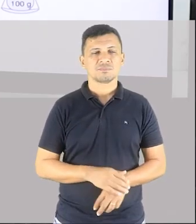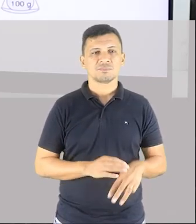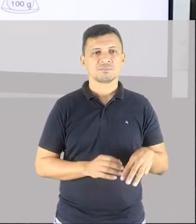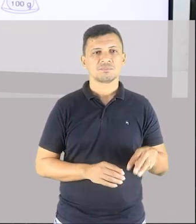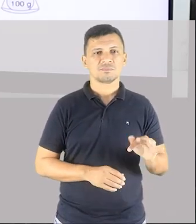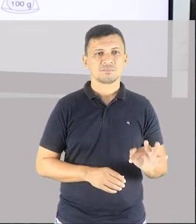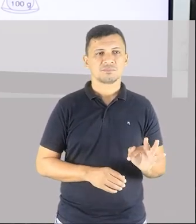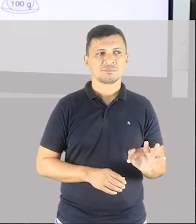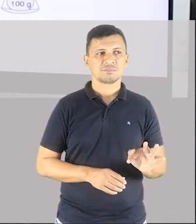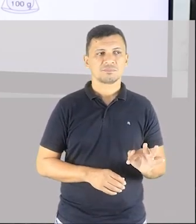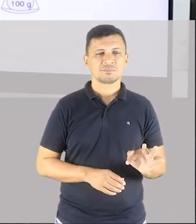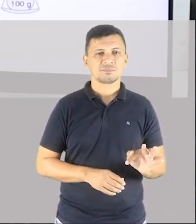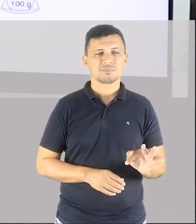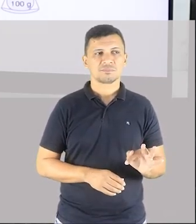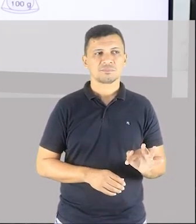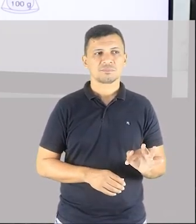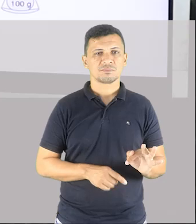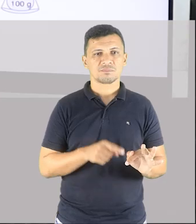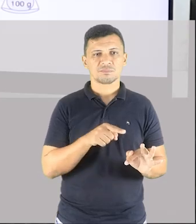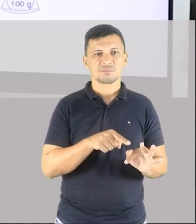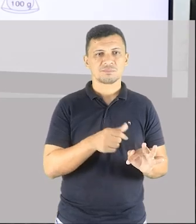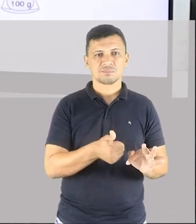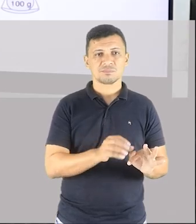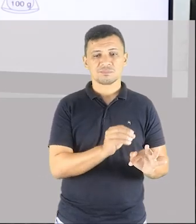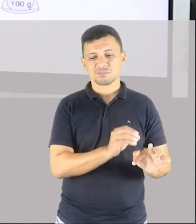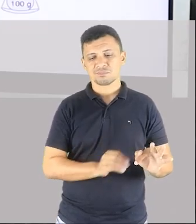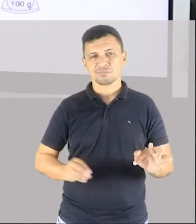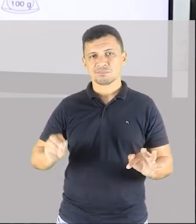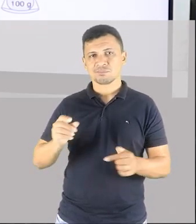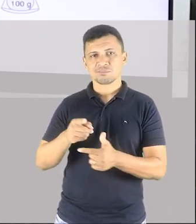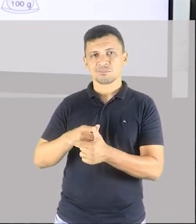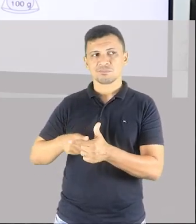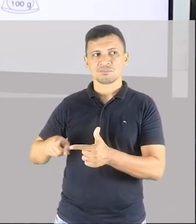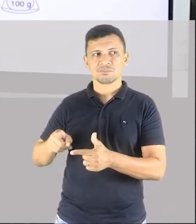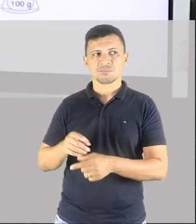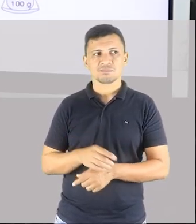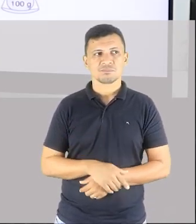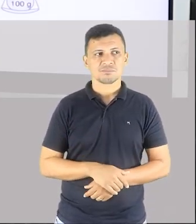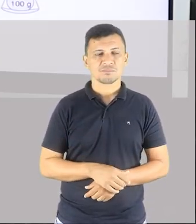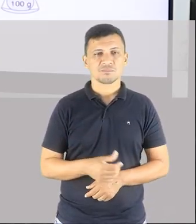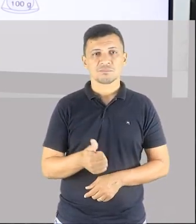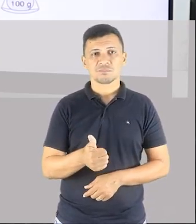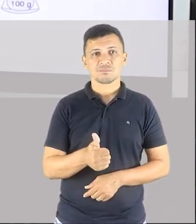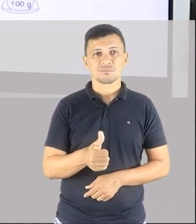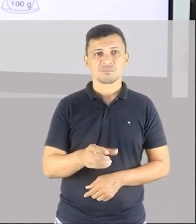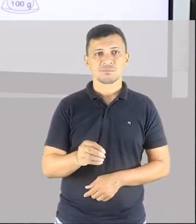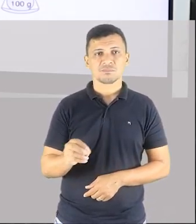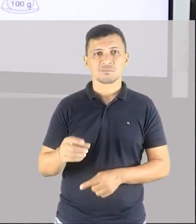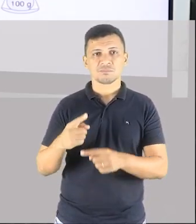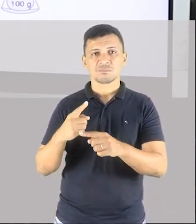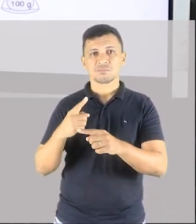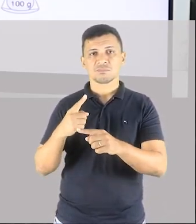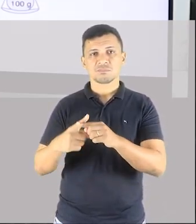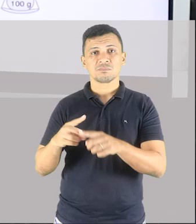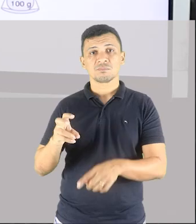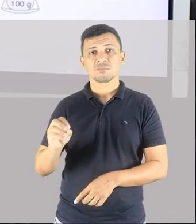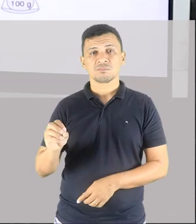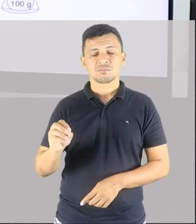massa da fruta, esse 10 vai passar dividindo, só que ali já temos, ó, 100 vezes 50,